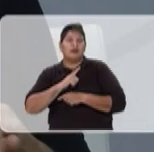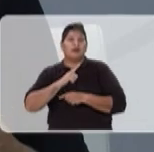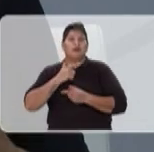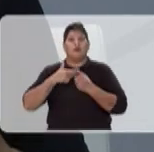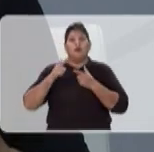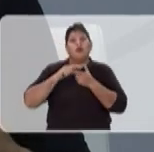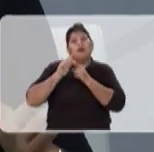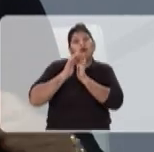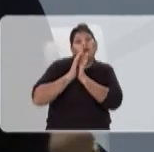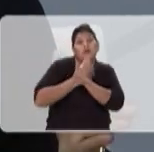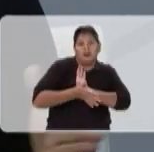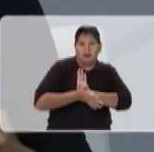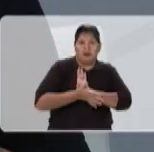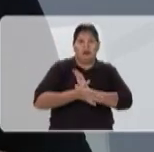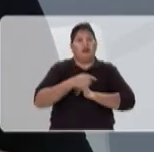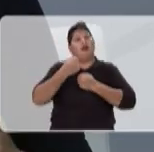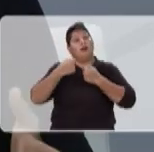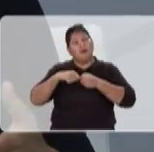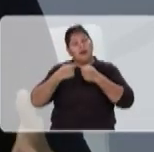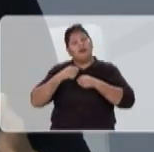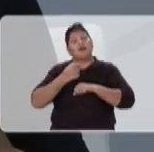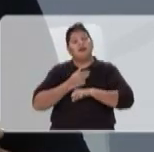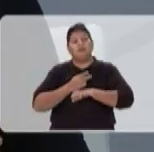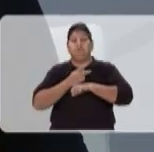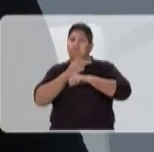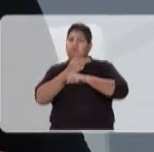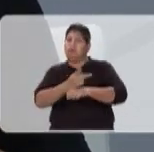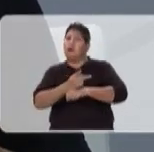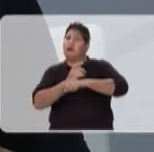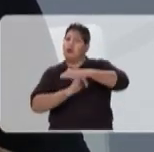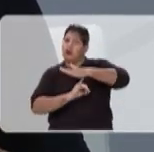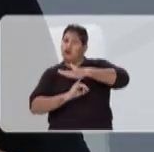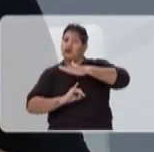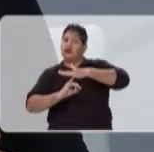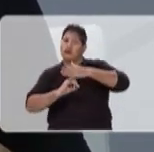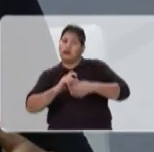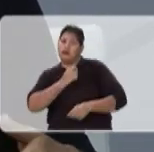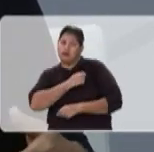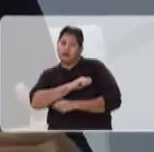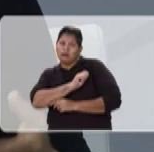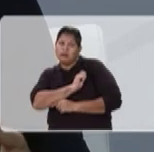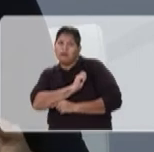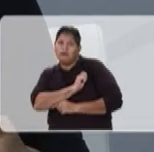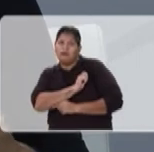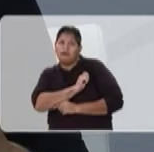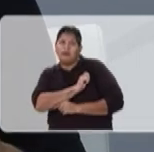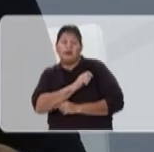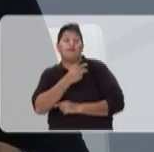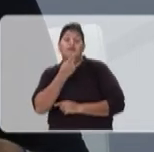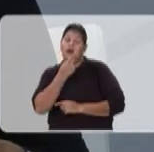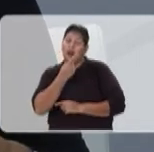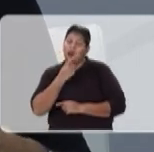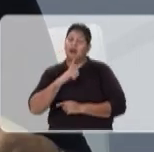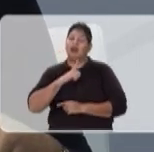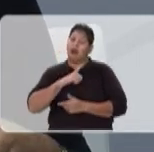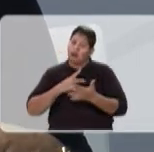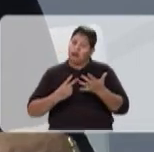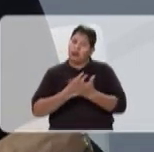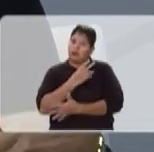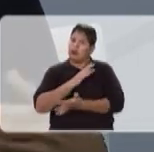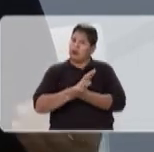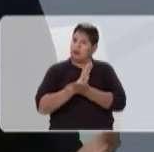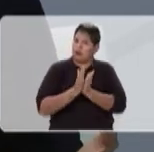exemplo, fez uma entrevista e se sentiu discriminada nessa entrevista. Então, ela pode procurar o Ministério Público do